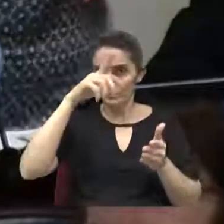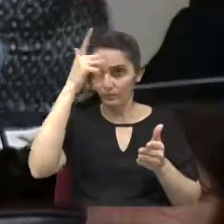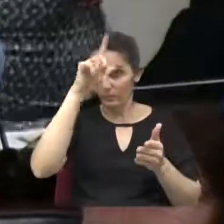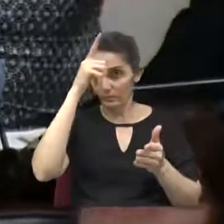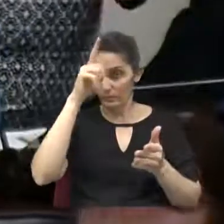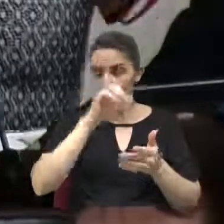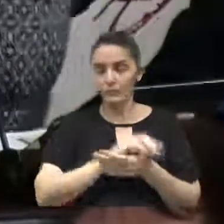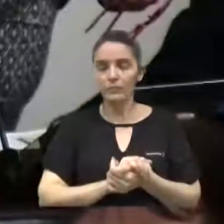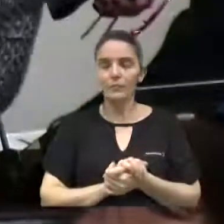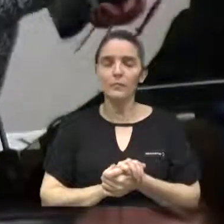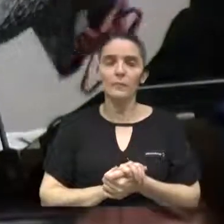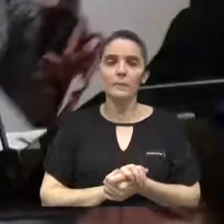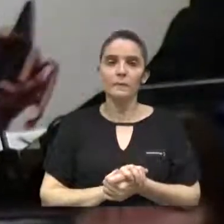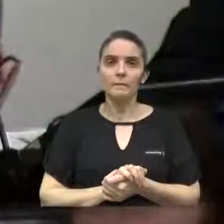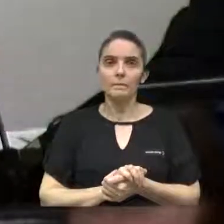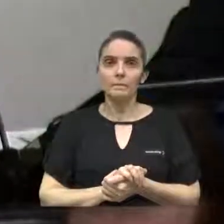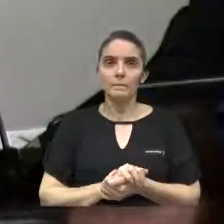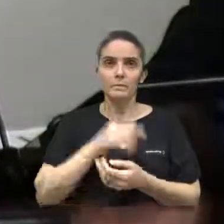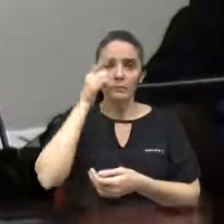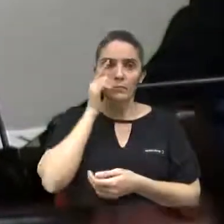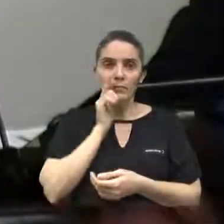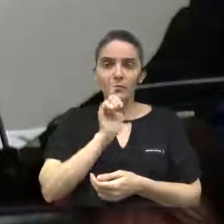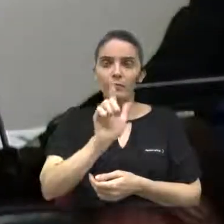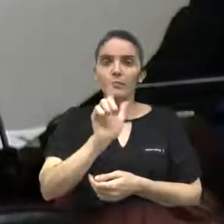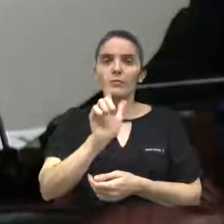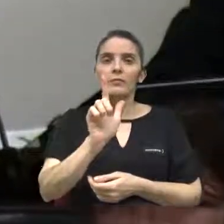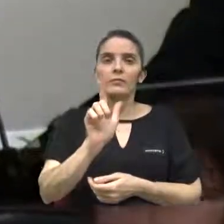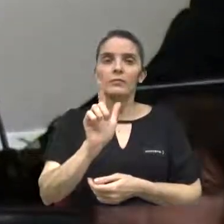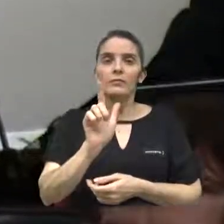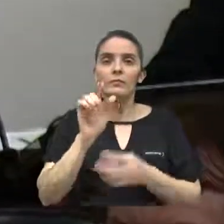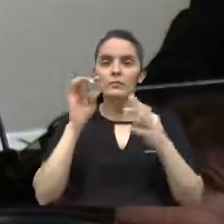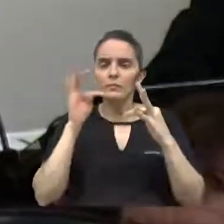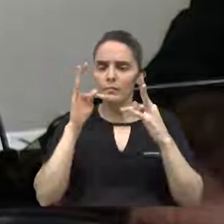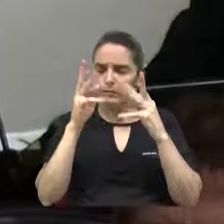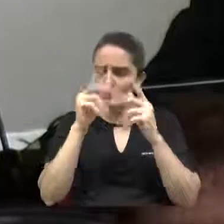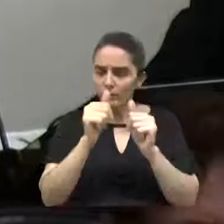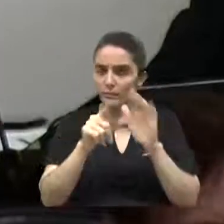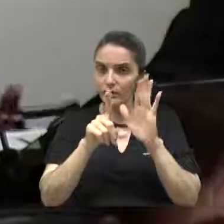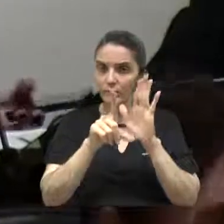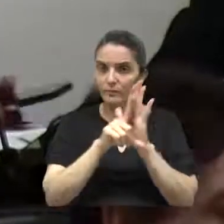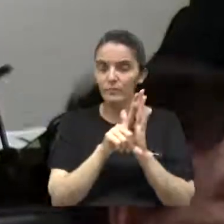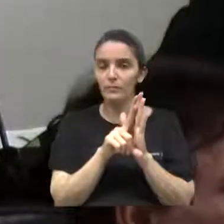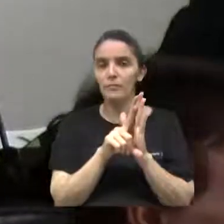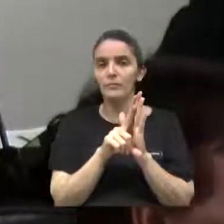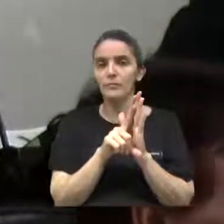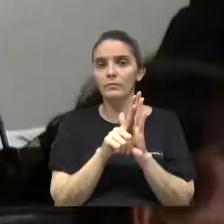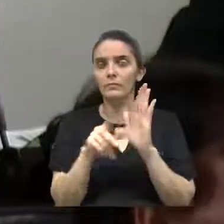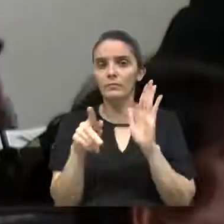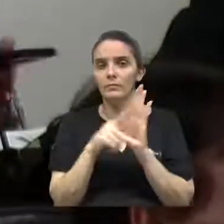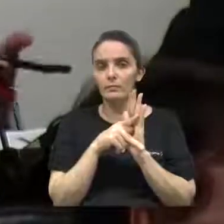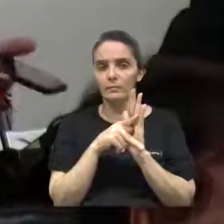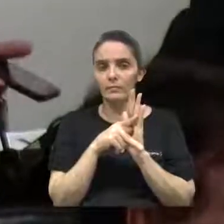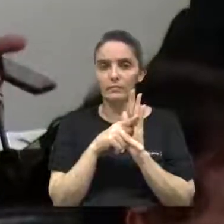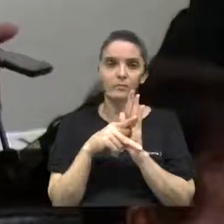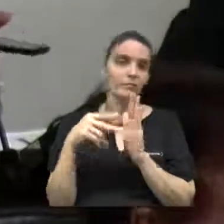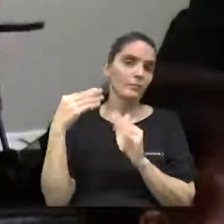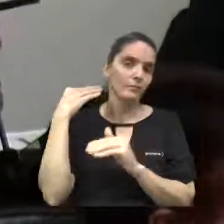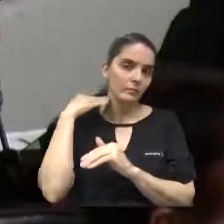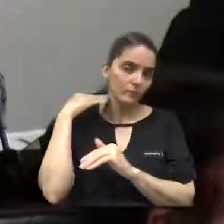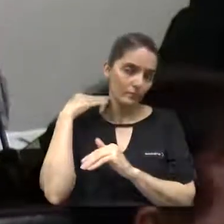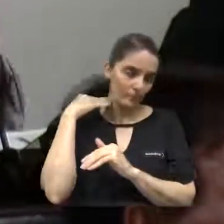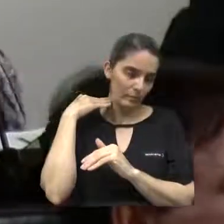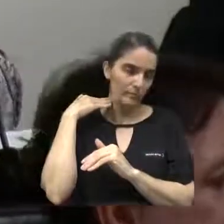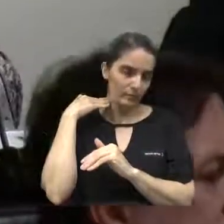e nós conseguimos compilar todas as leis que diz respeito aos bancos, e